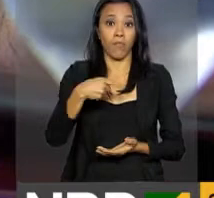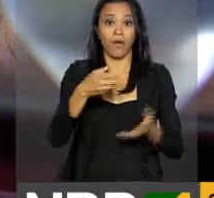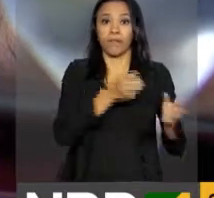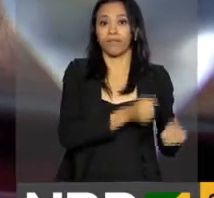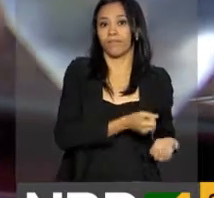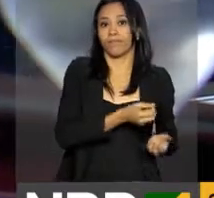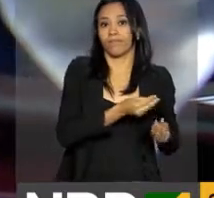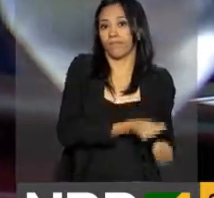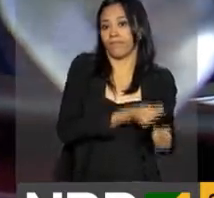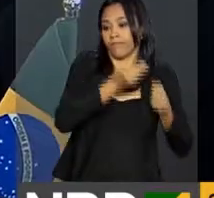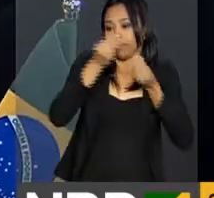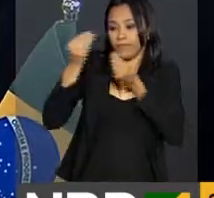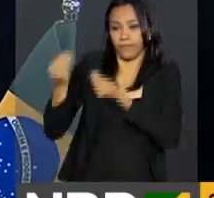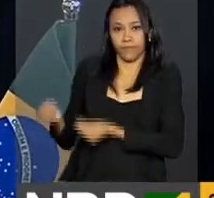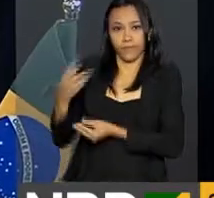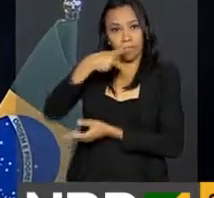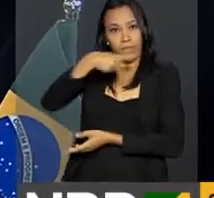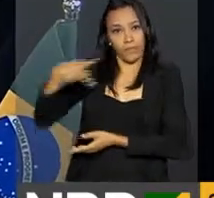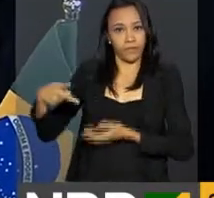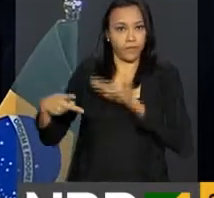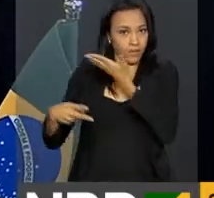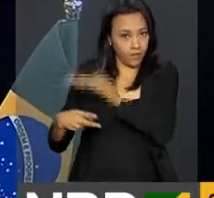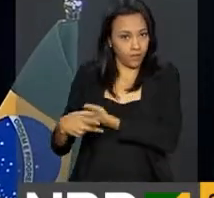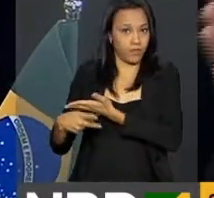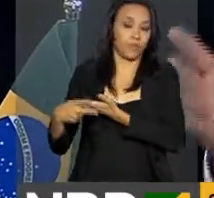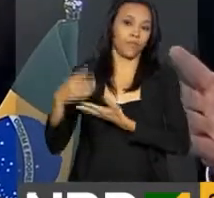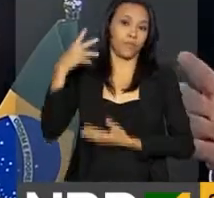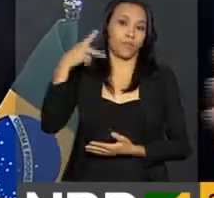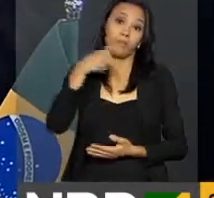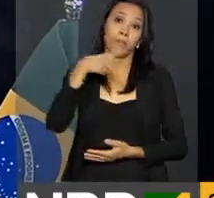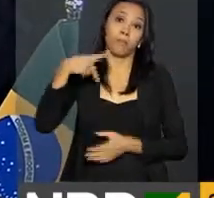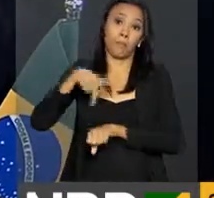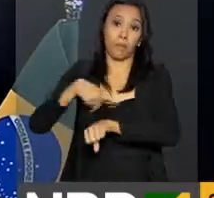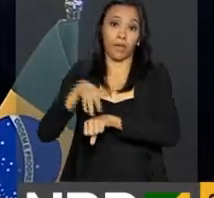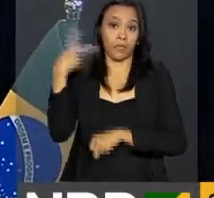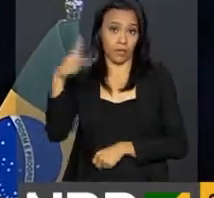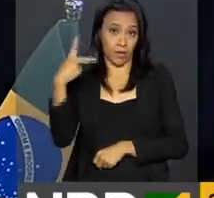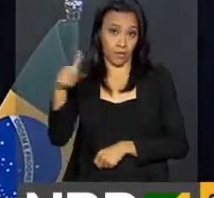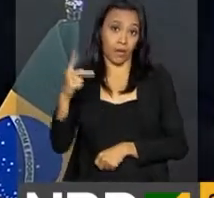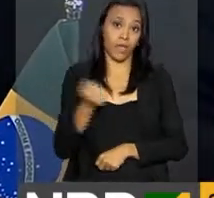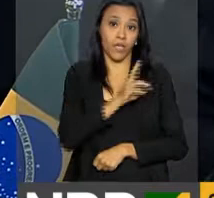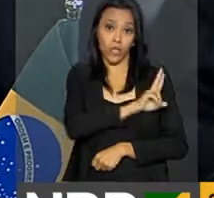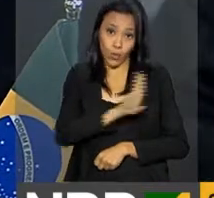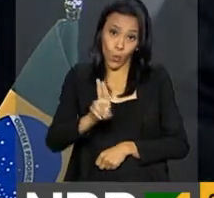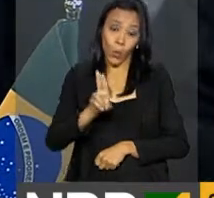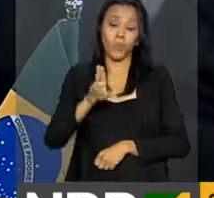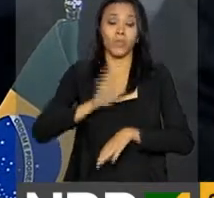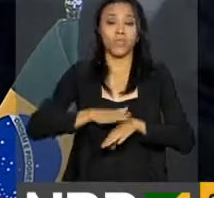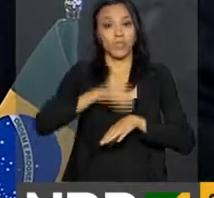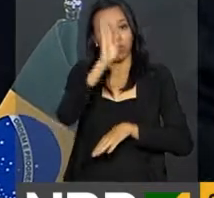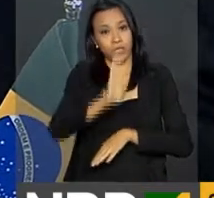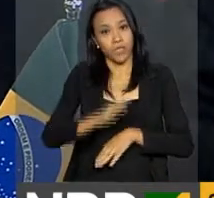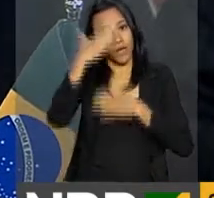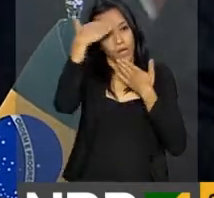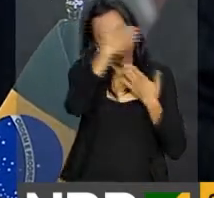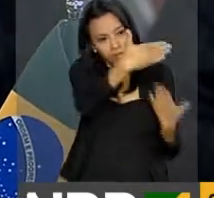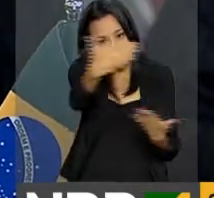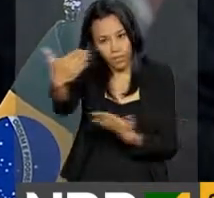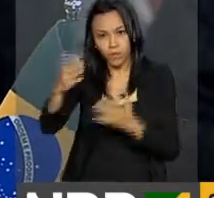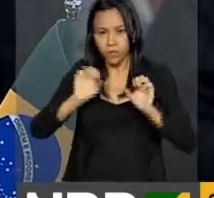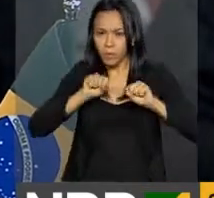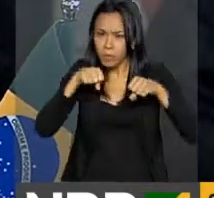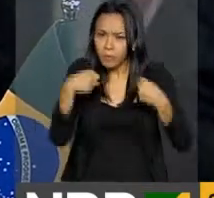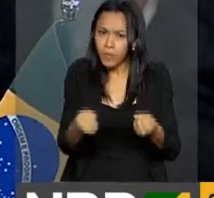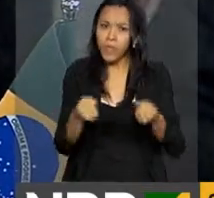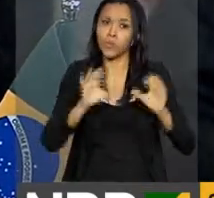presidência de turno do Mercosul ao Paraguai. Em nome da presidência brasileira, eu agradeço o empenho de todos, em especial